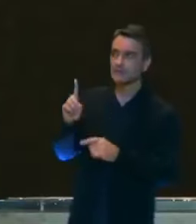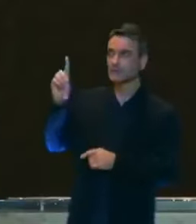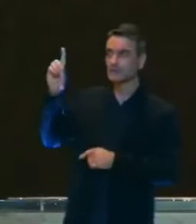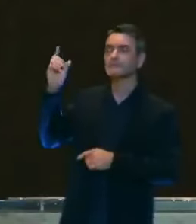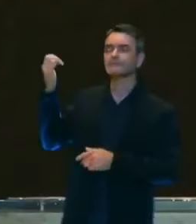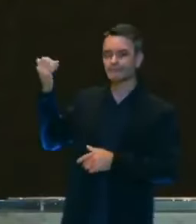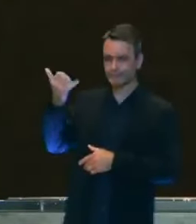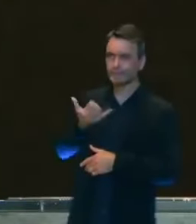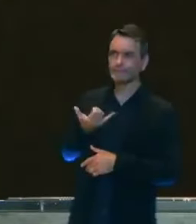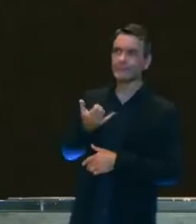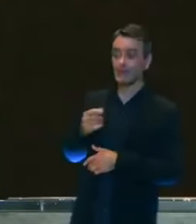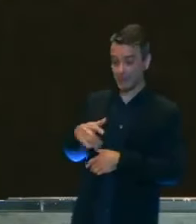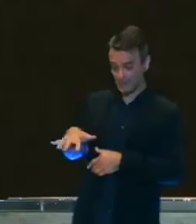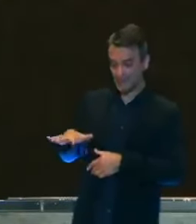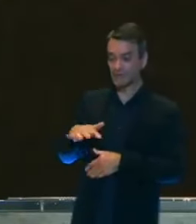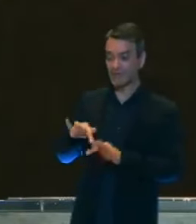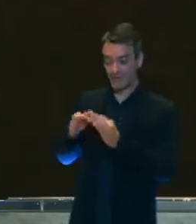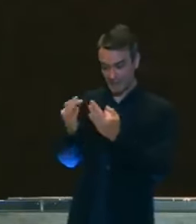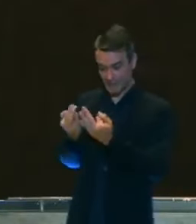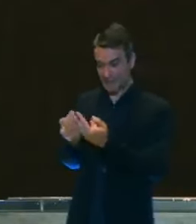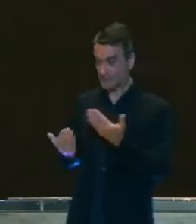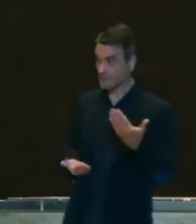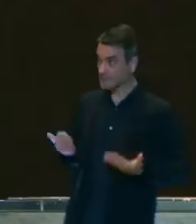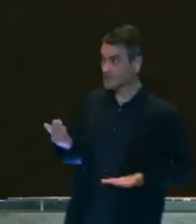e a tua casa servirão ao Senhor.